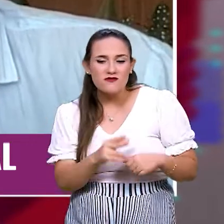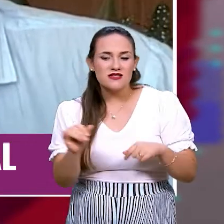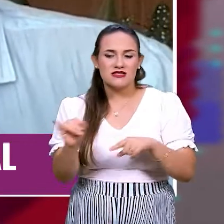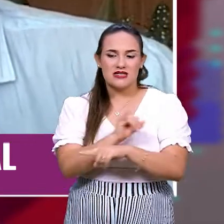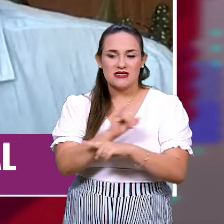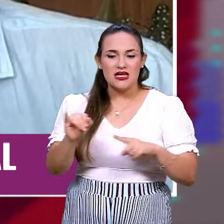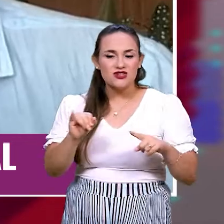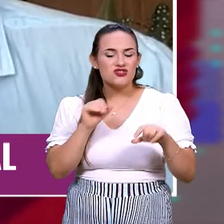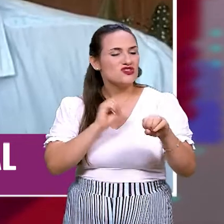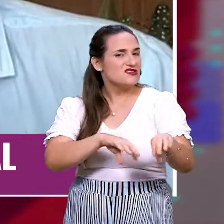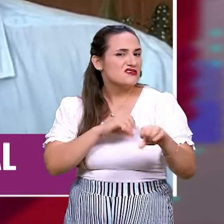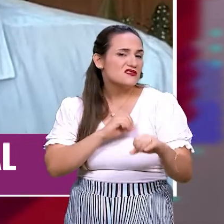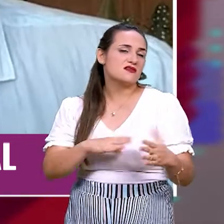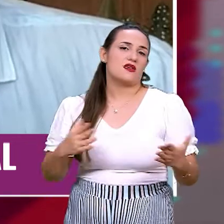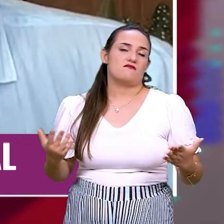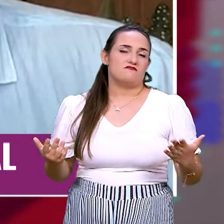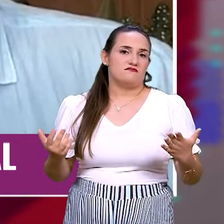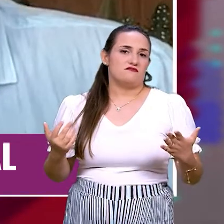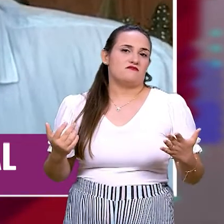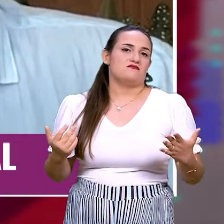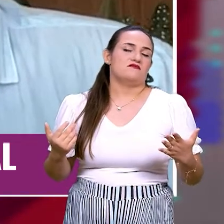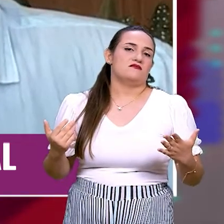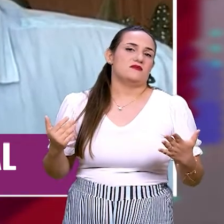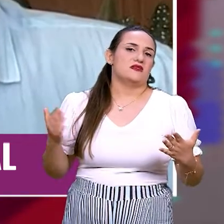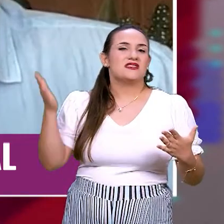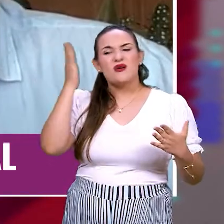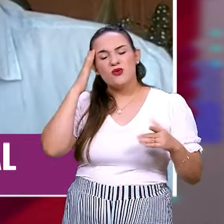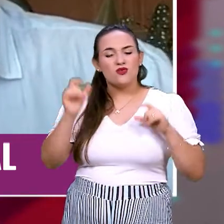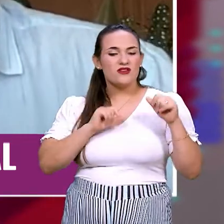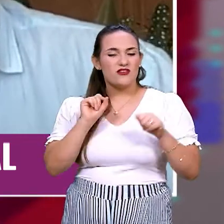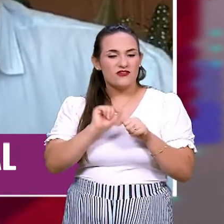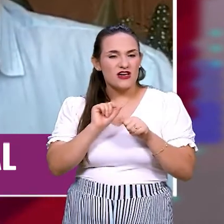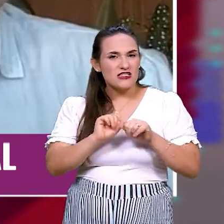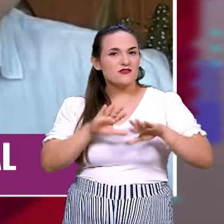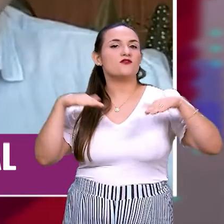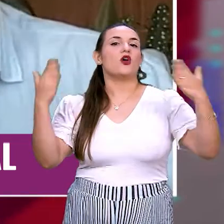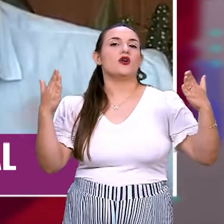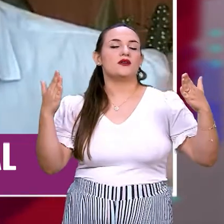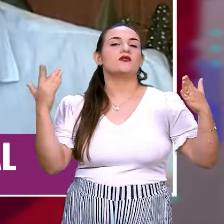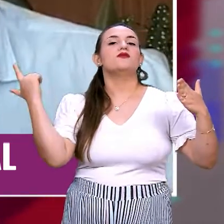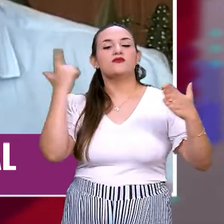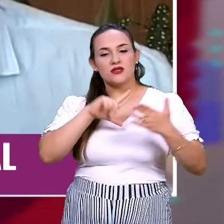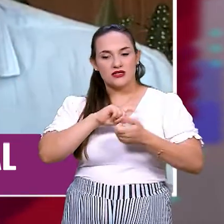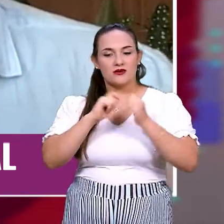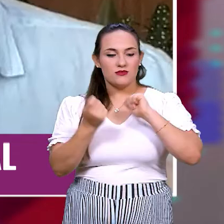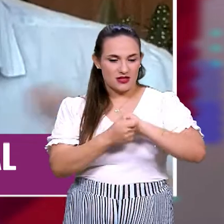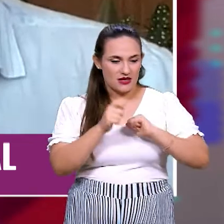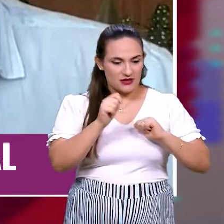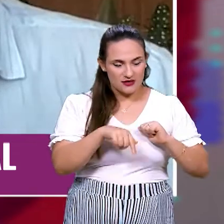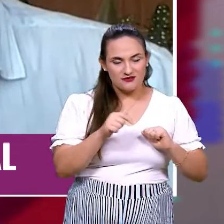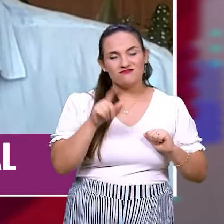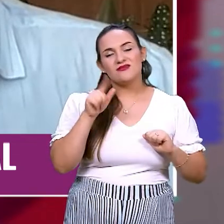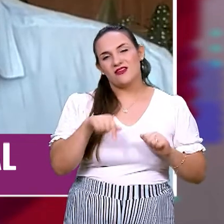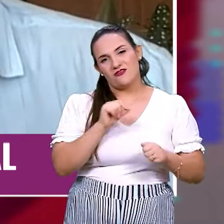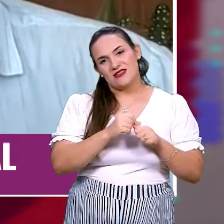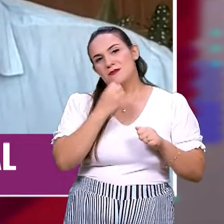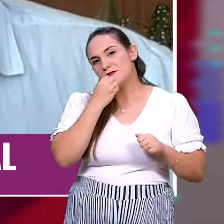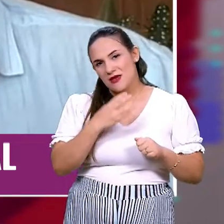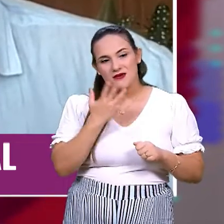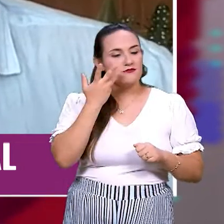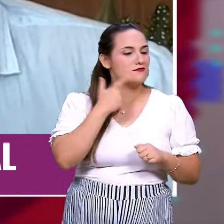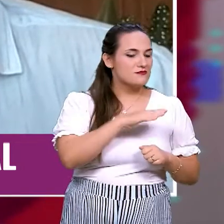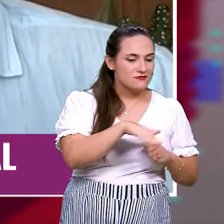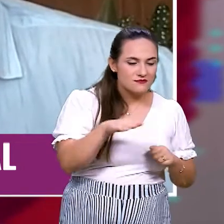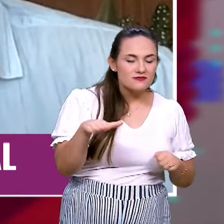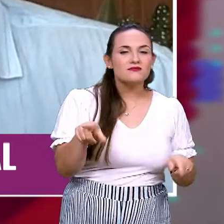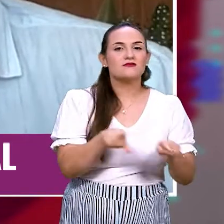ensinar, aprender a pegar os estudos, entender o que está se fazendo fora e trazer para a nossa realidade. Isso